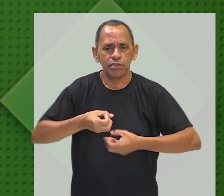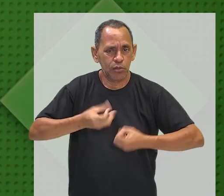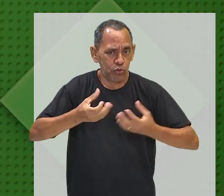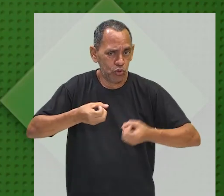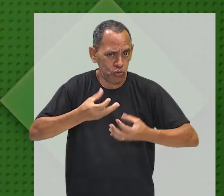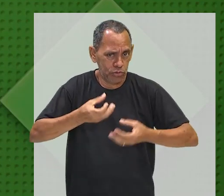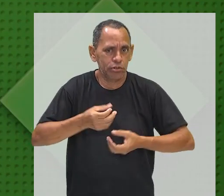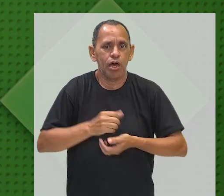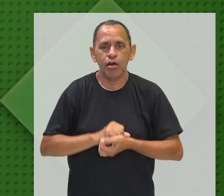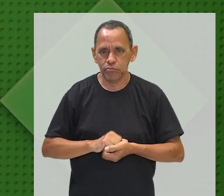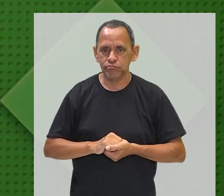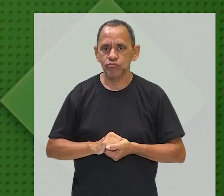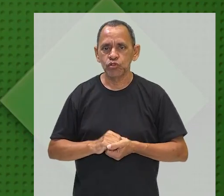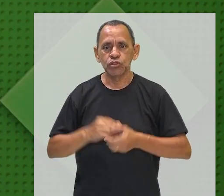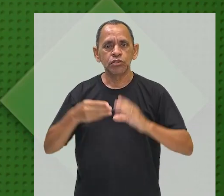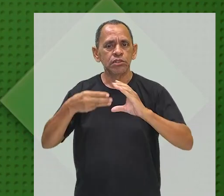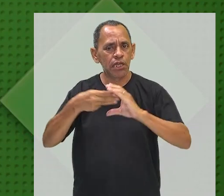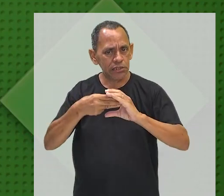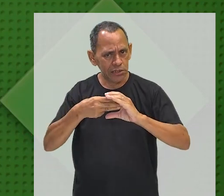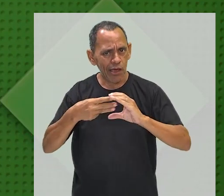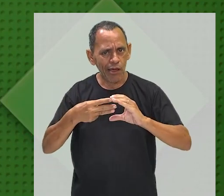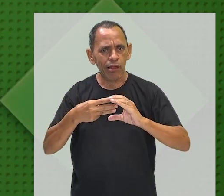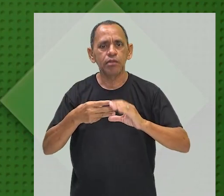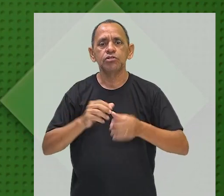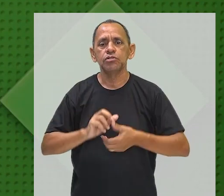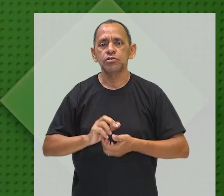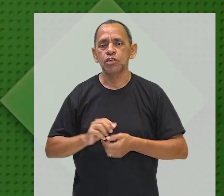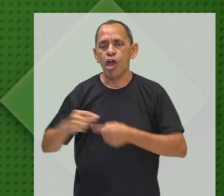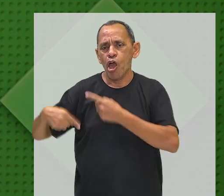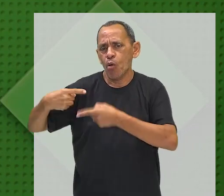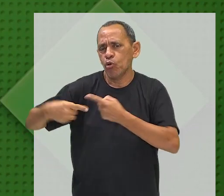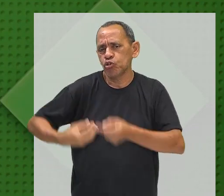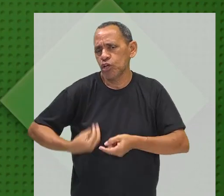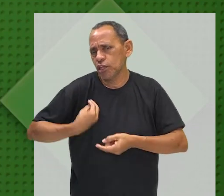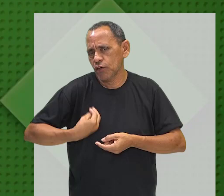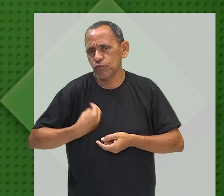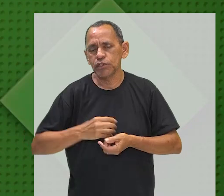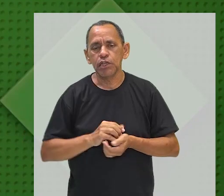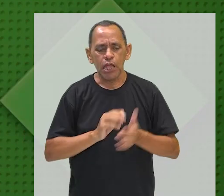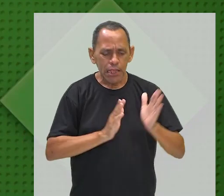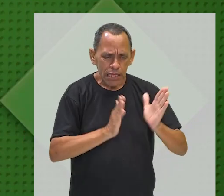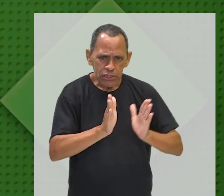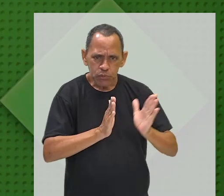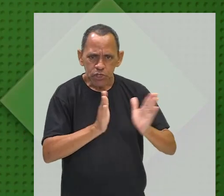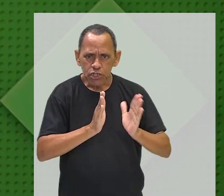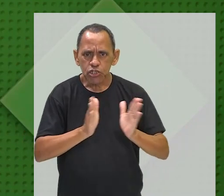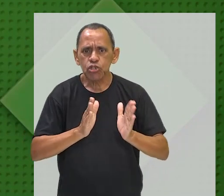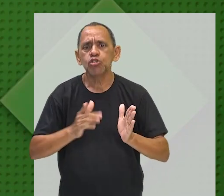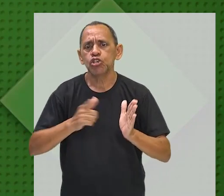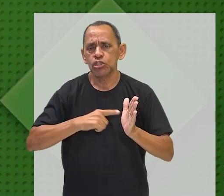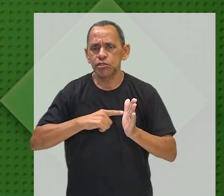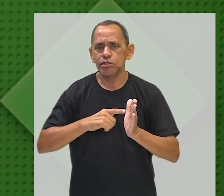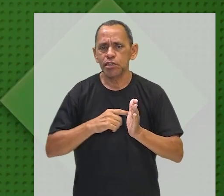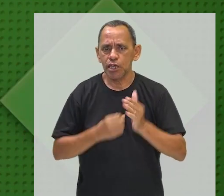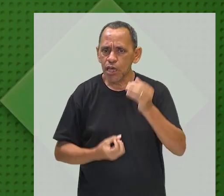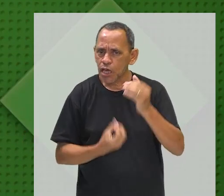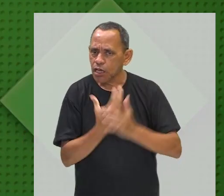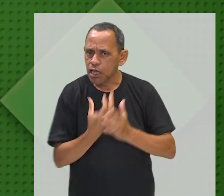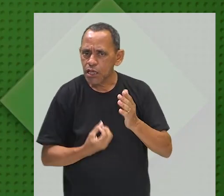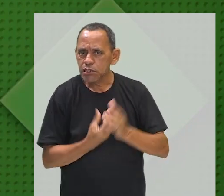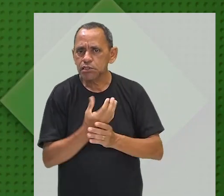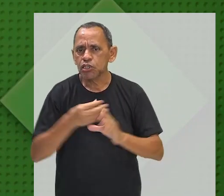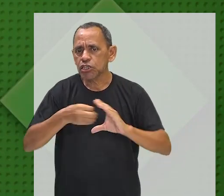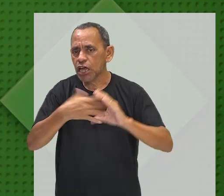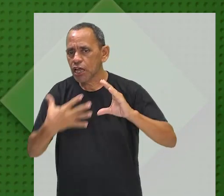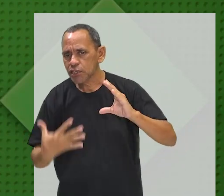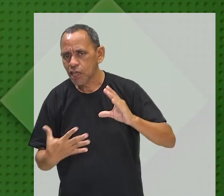produção ali das células reprodutoras e também desse hormônio. Então é nesse período ali onde se observa, né, o surgimento dessas primeiras